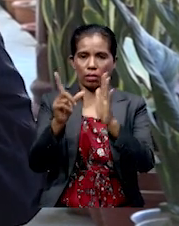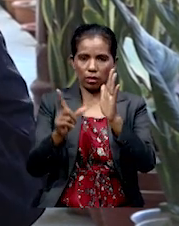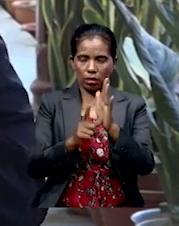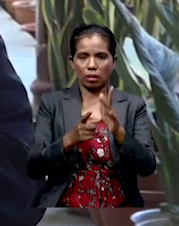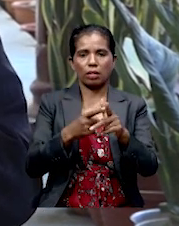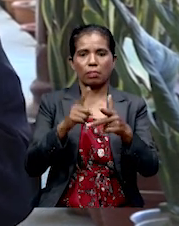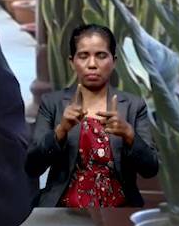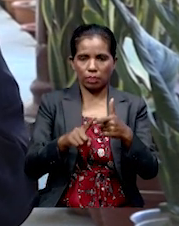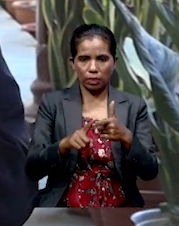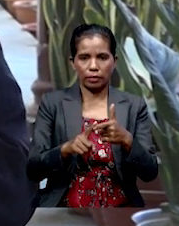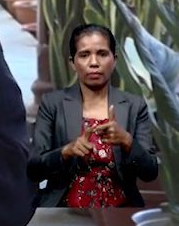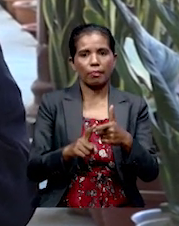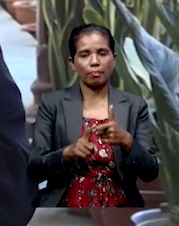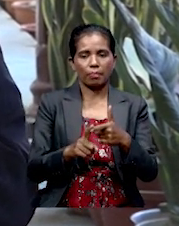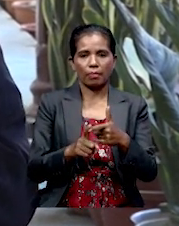vai falar ia